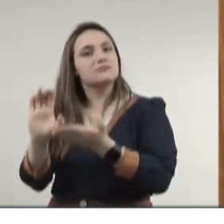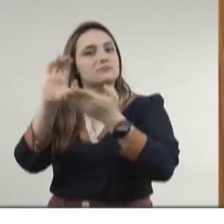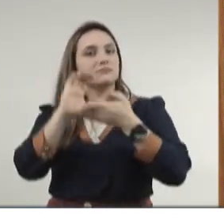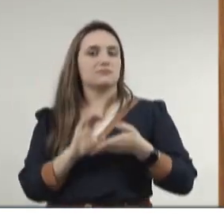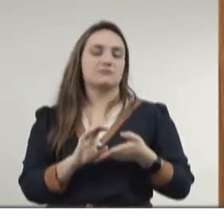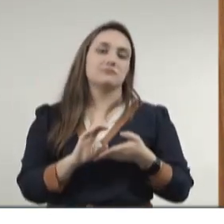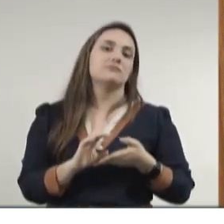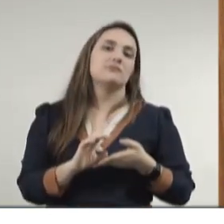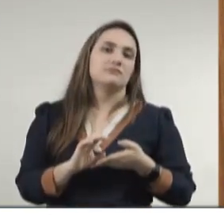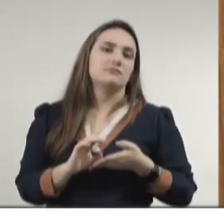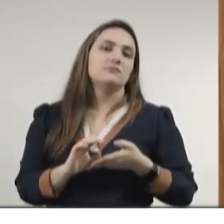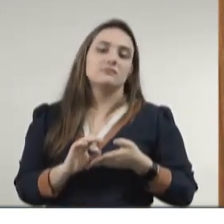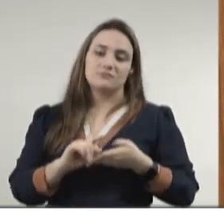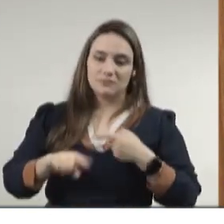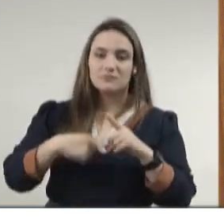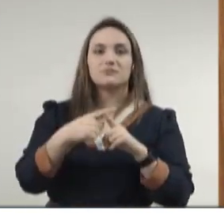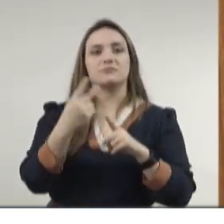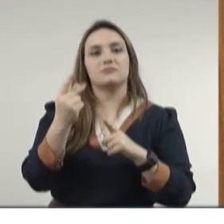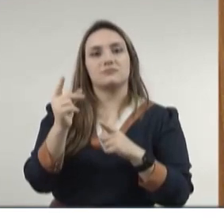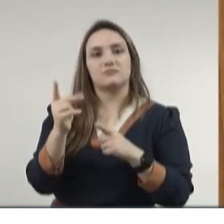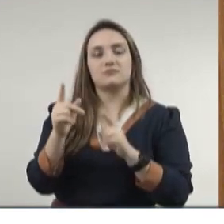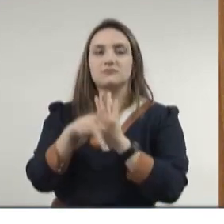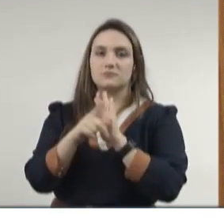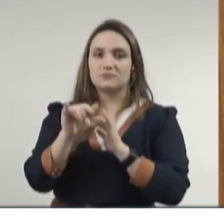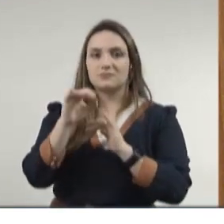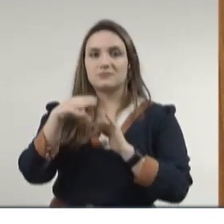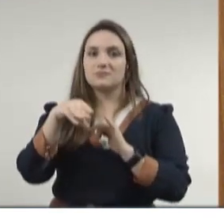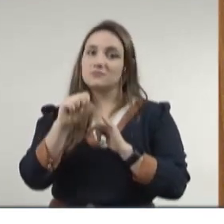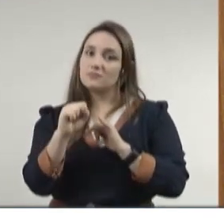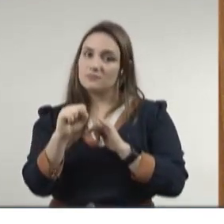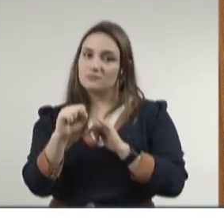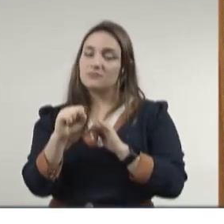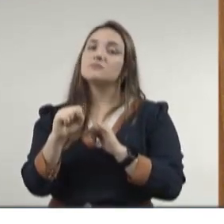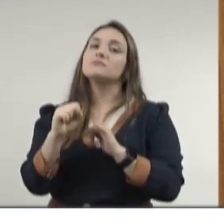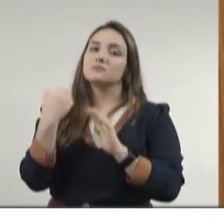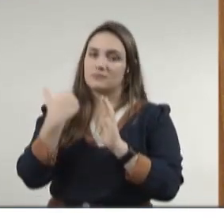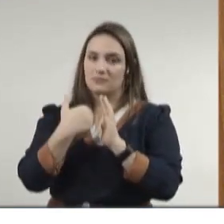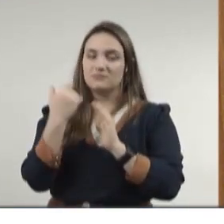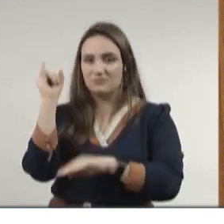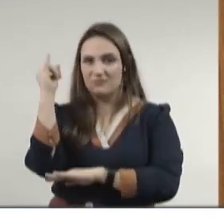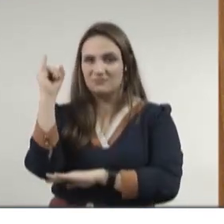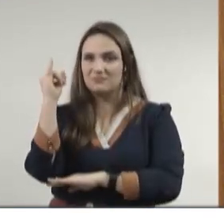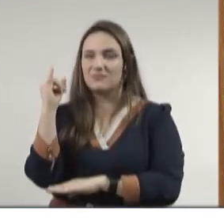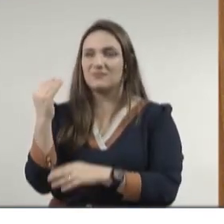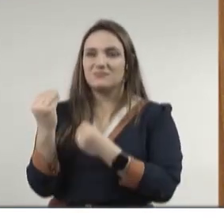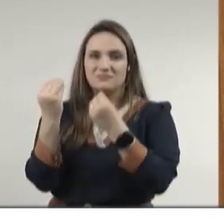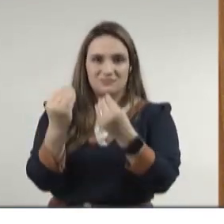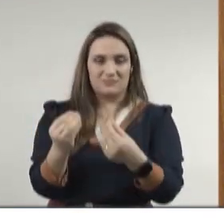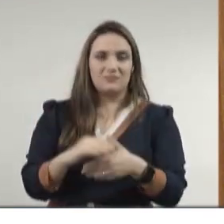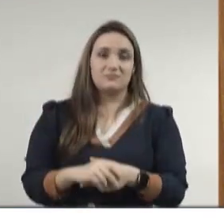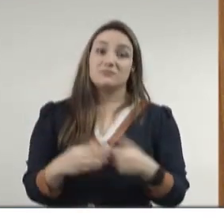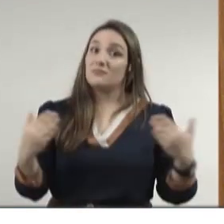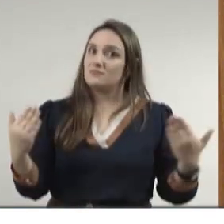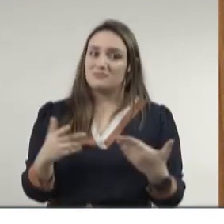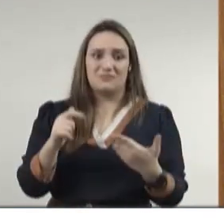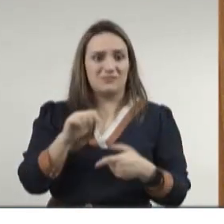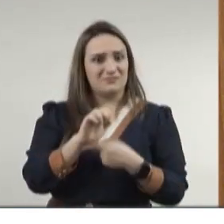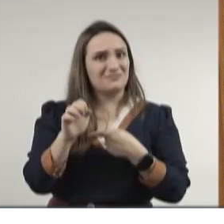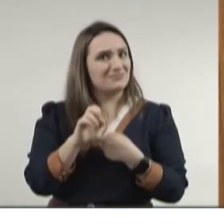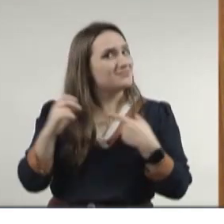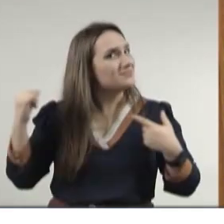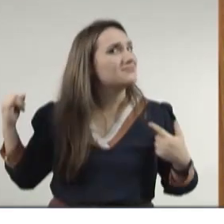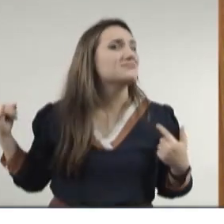de ganhar mais recursos com ICMS ecológico. Hoje, no Estado, foi um passo gigante